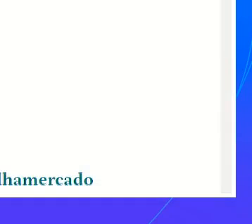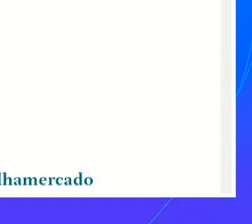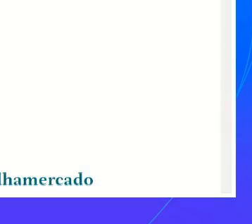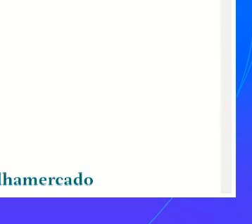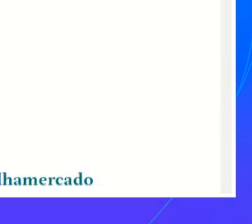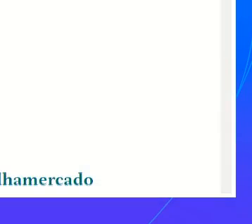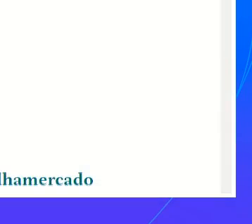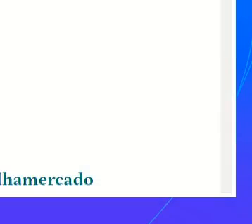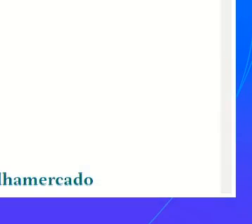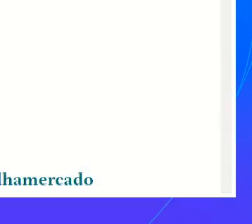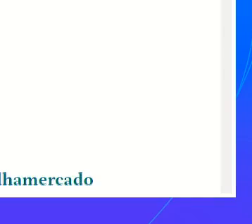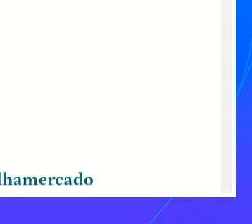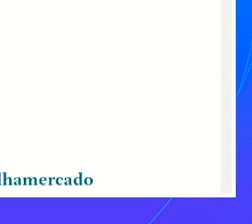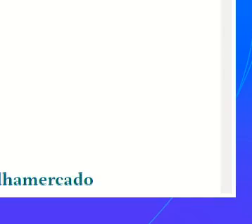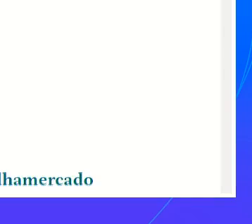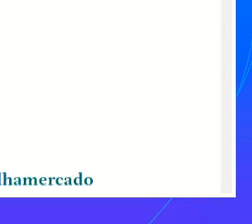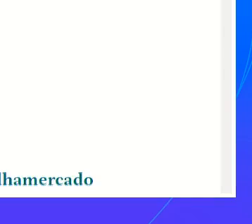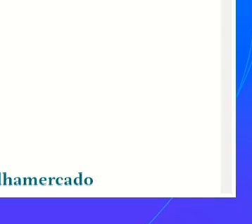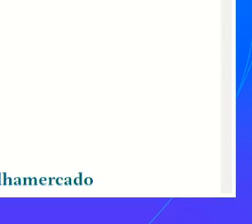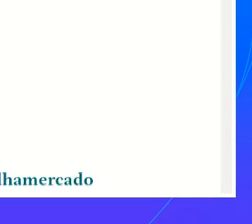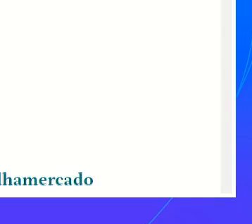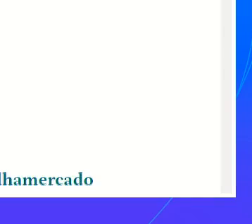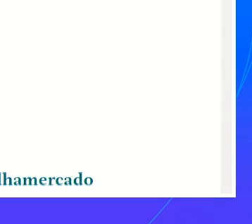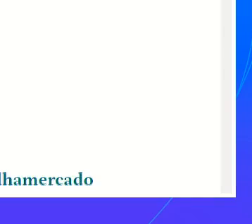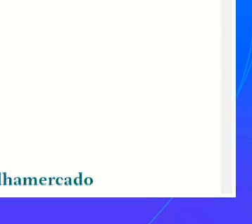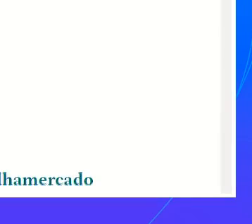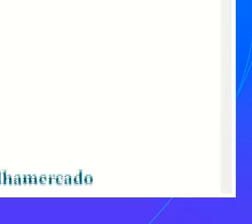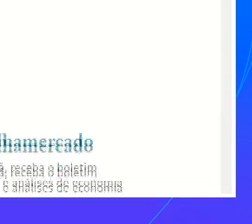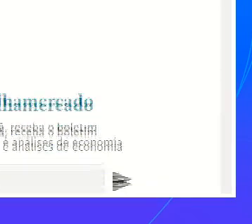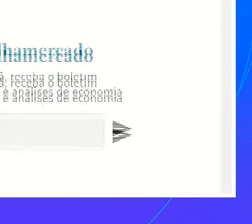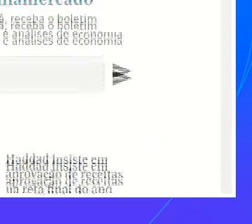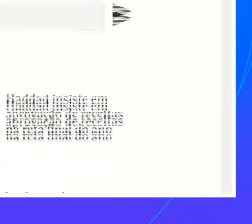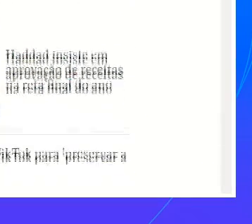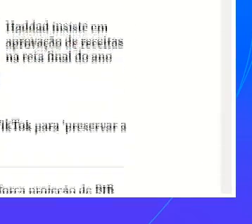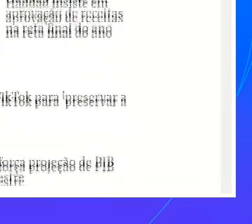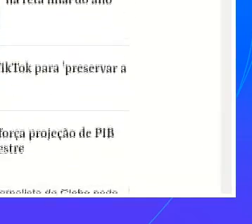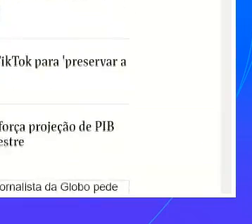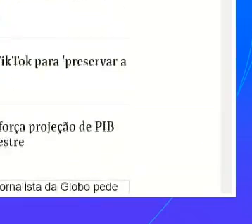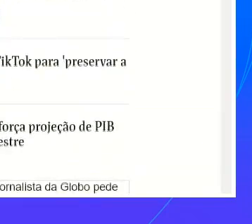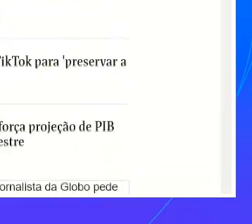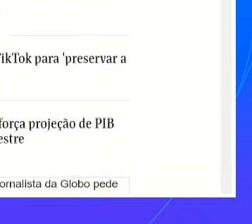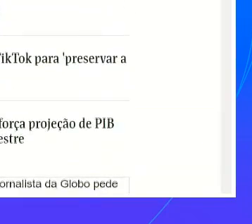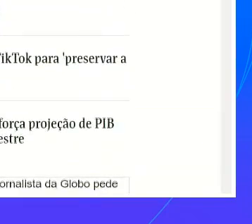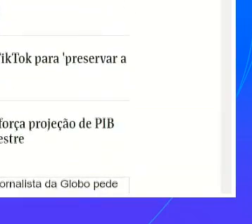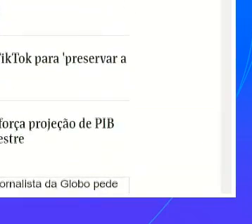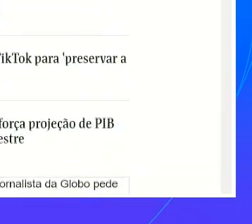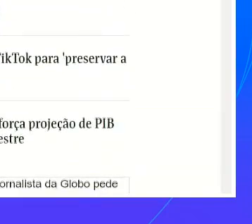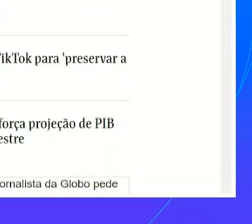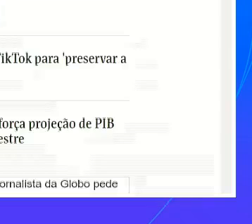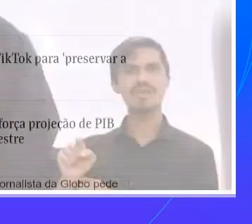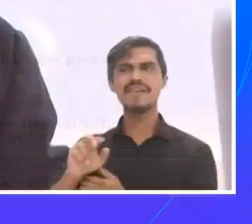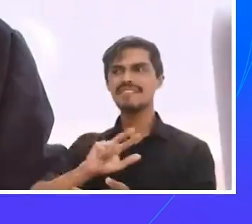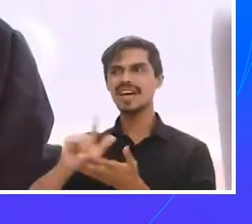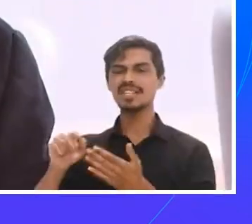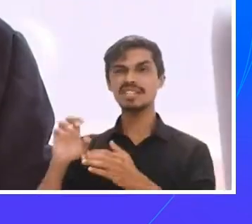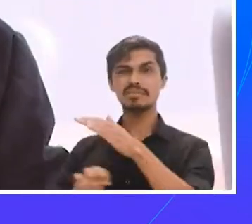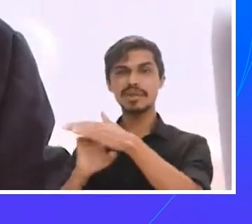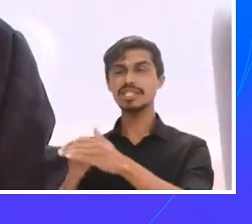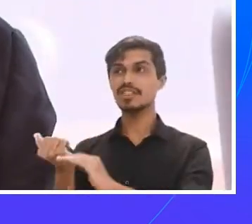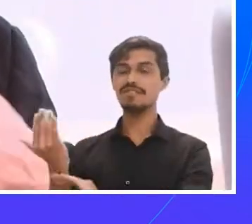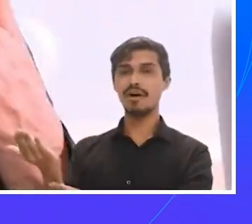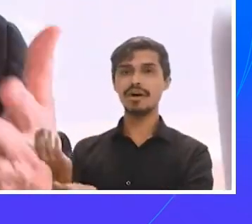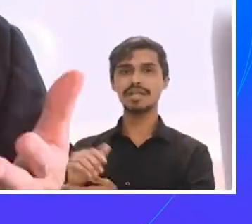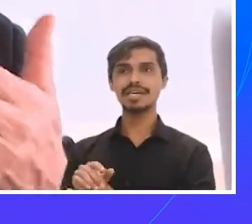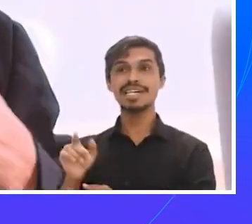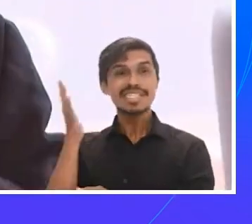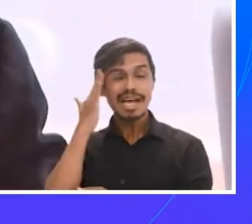mudança em comunicação preocupam a ala de ex-técnicos do IBGE. Uma dessas declarações ocorreu